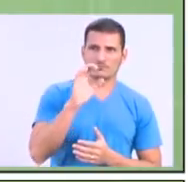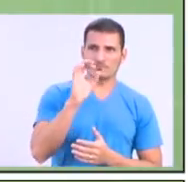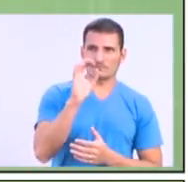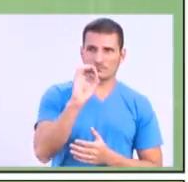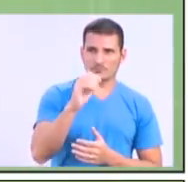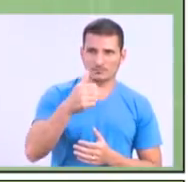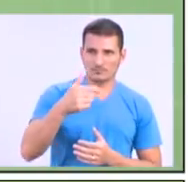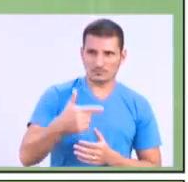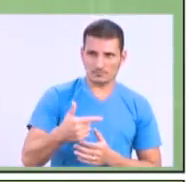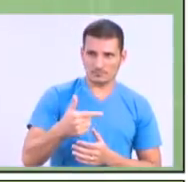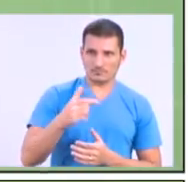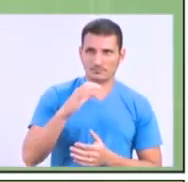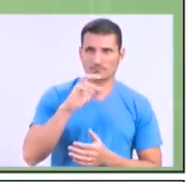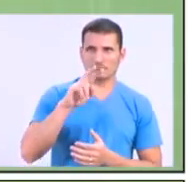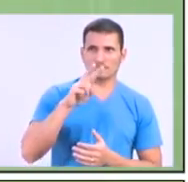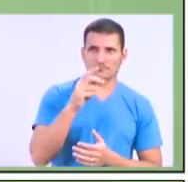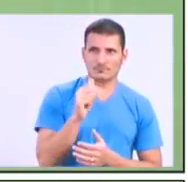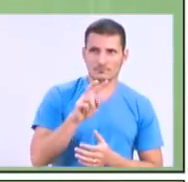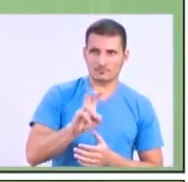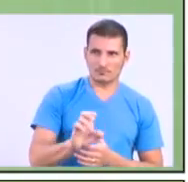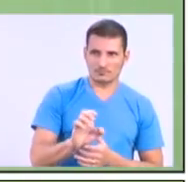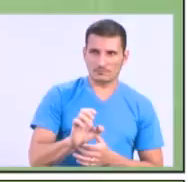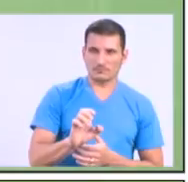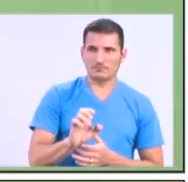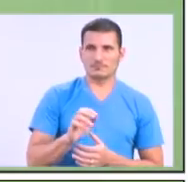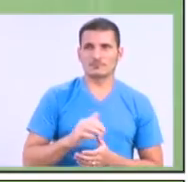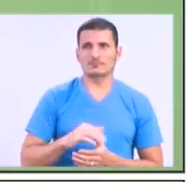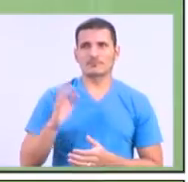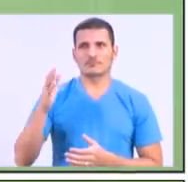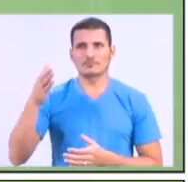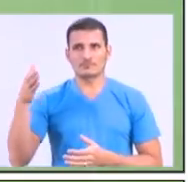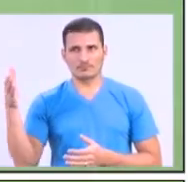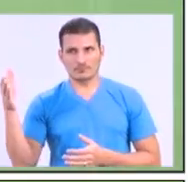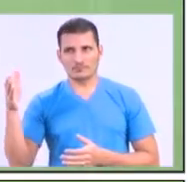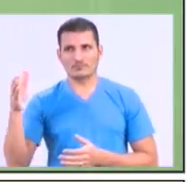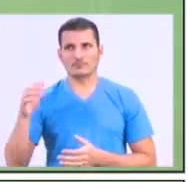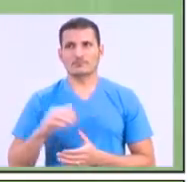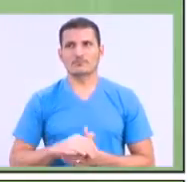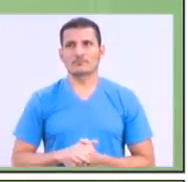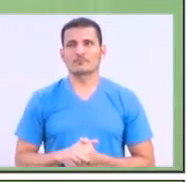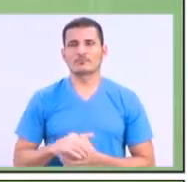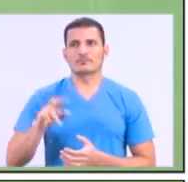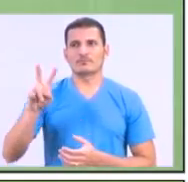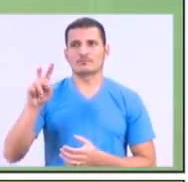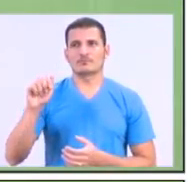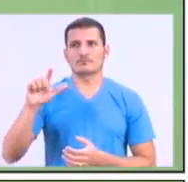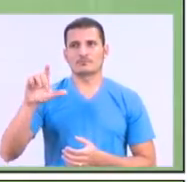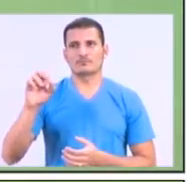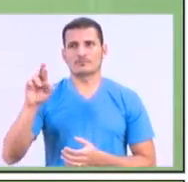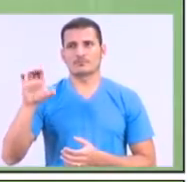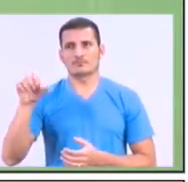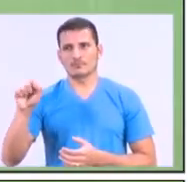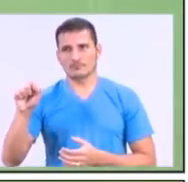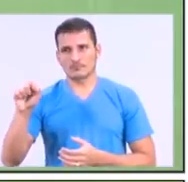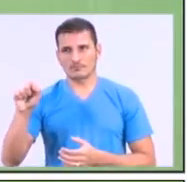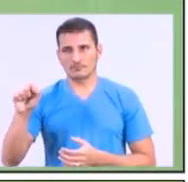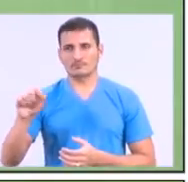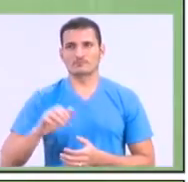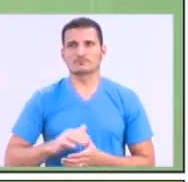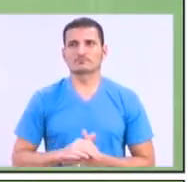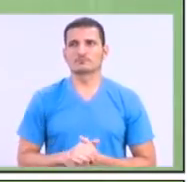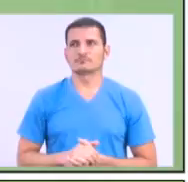chaves do array, e desse lado nós temos valores do array.